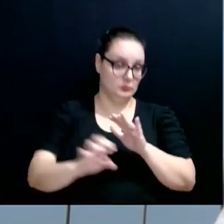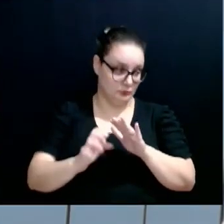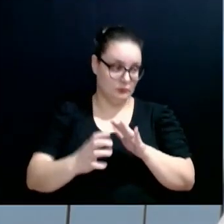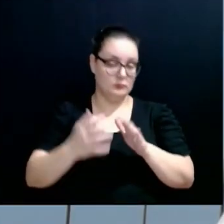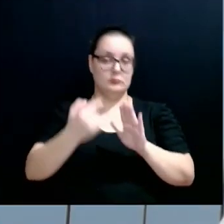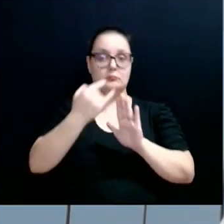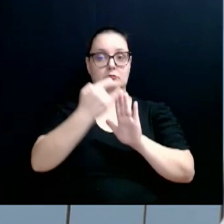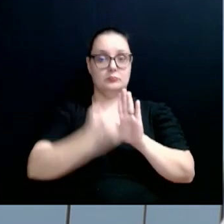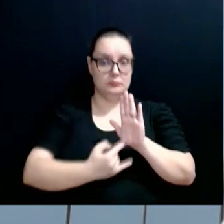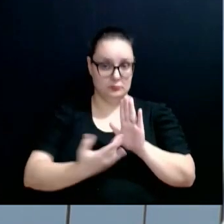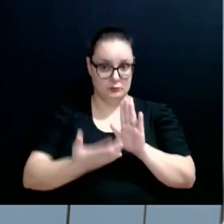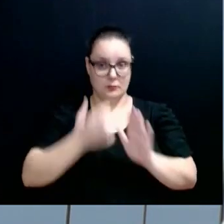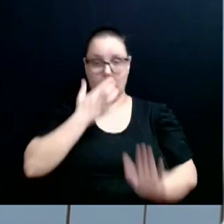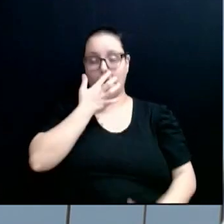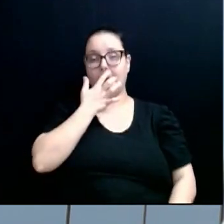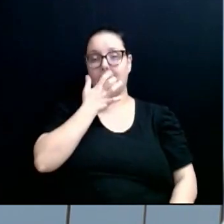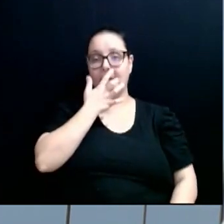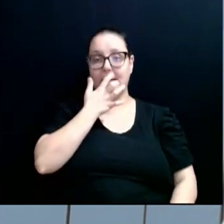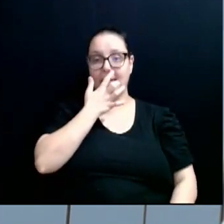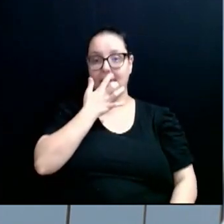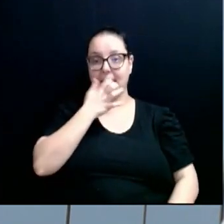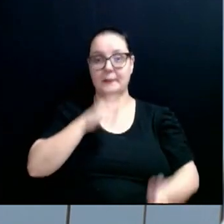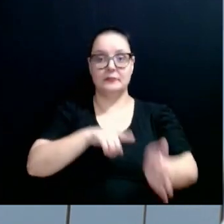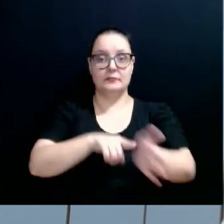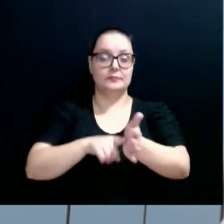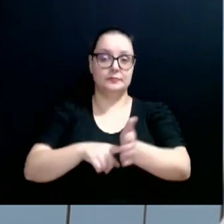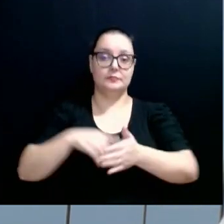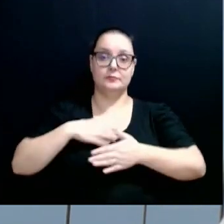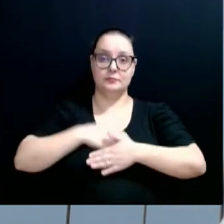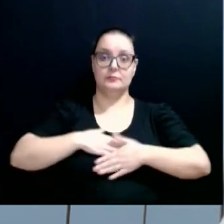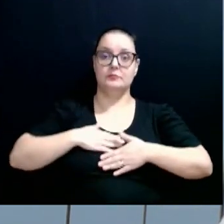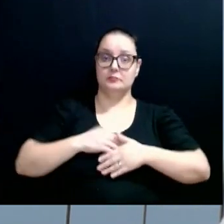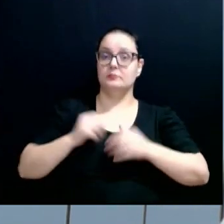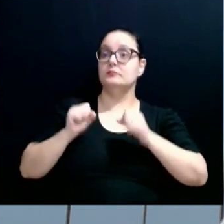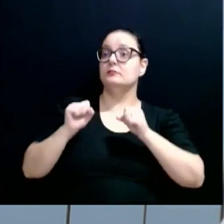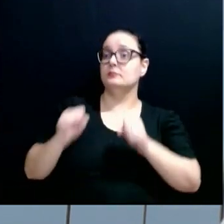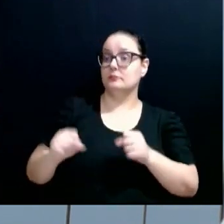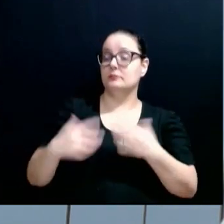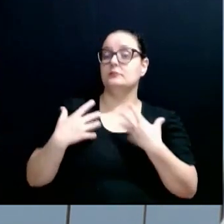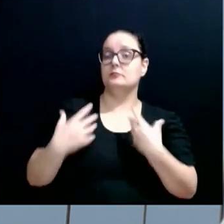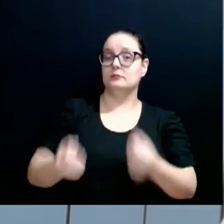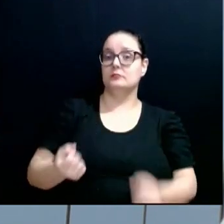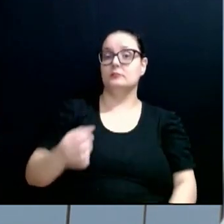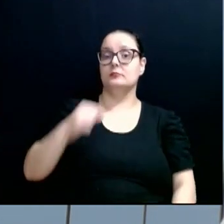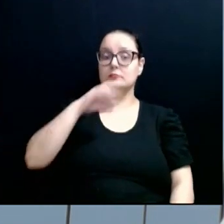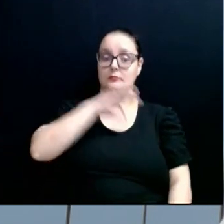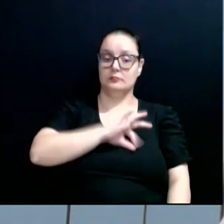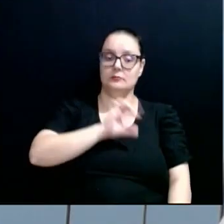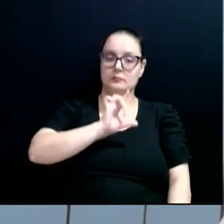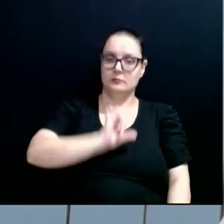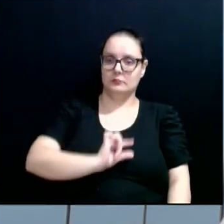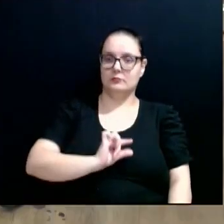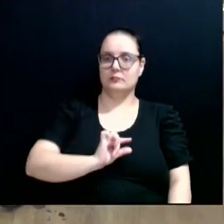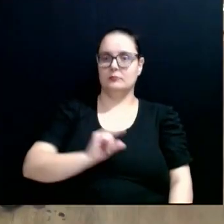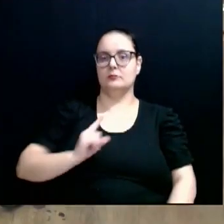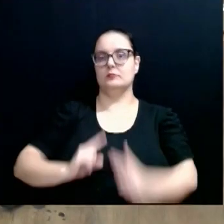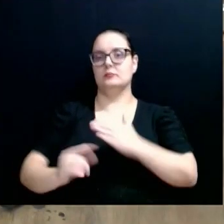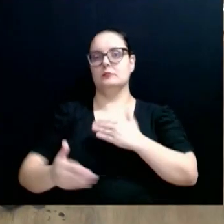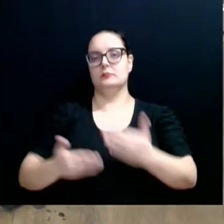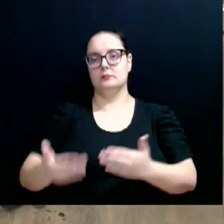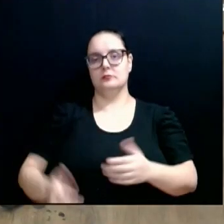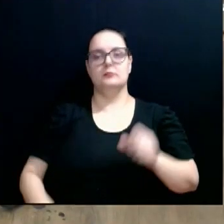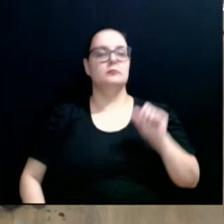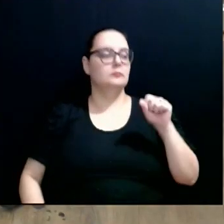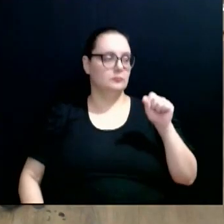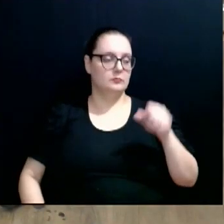ser feita a pesquisa de satisfação, ela pode receber menos no mês pela prestação de serviço. Então esse controle é